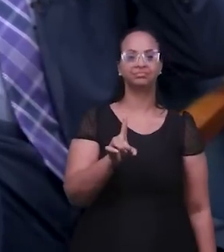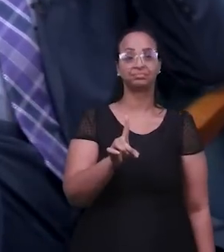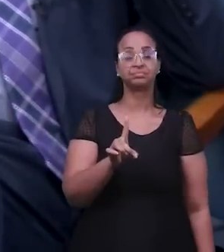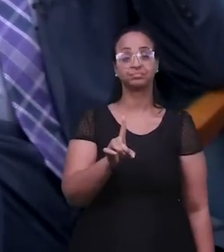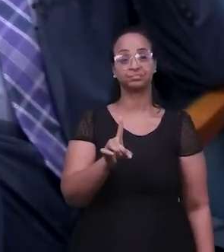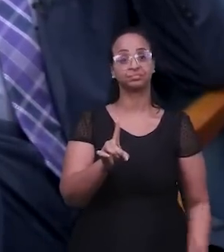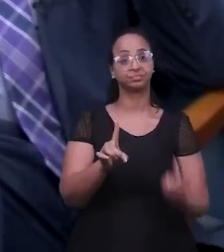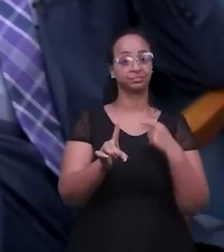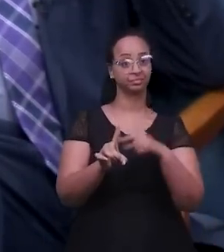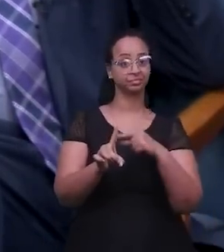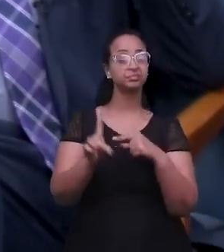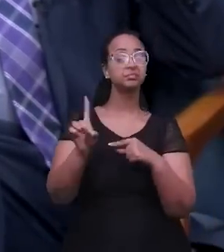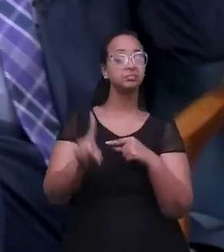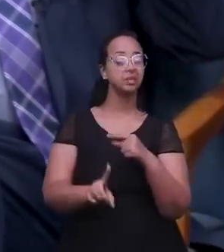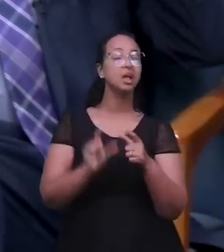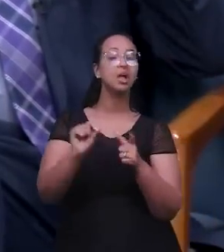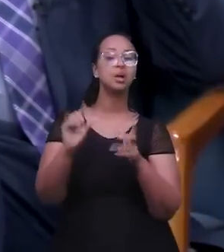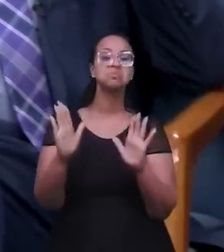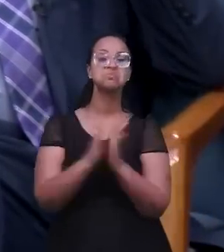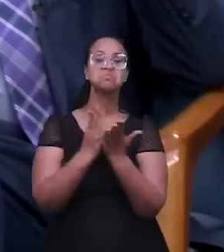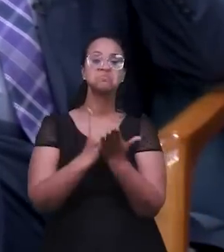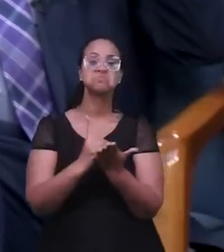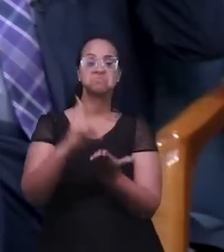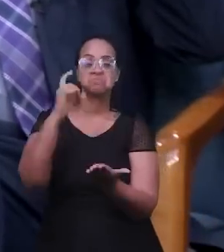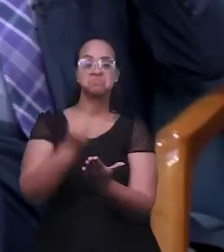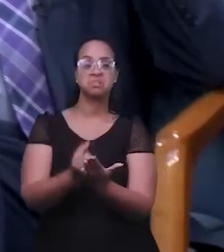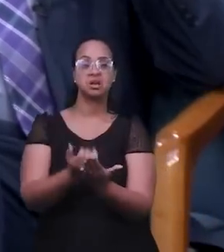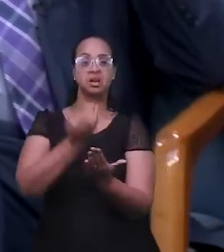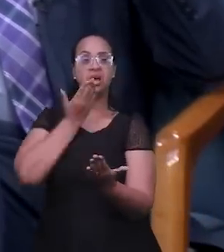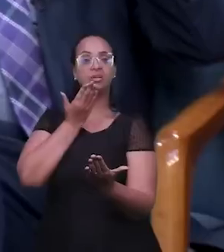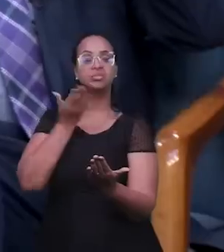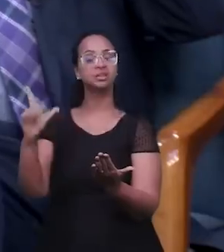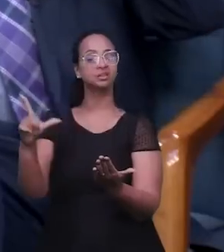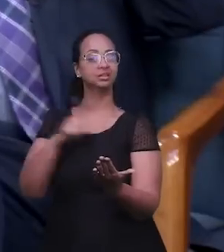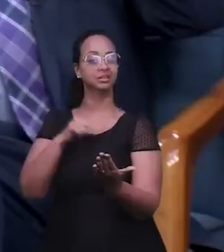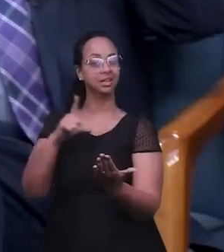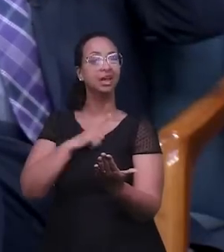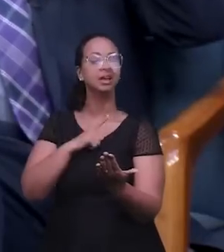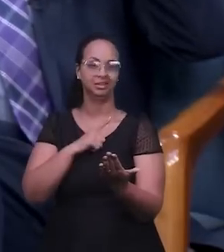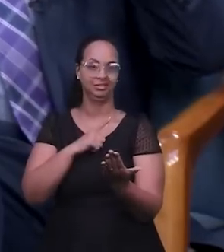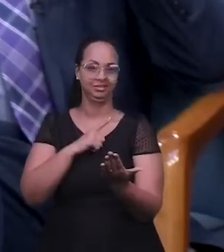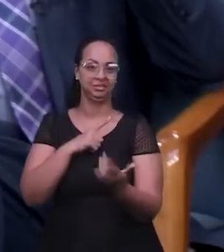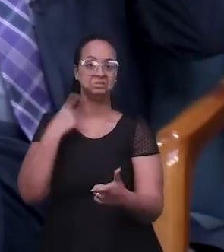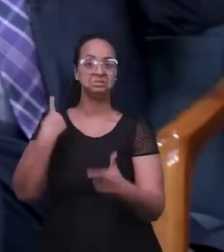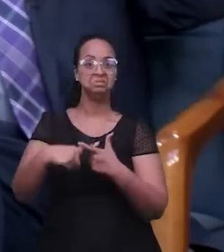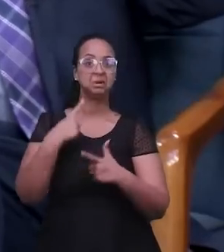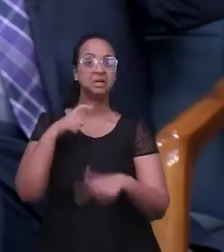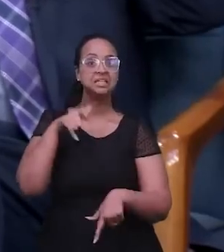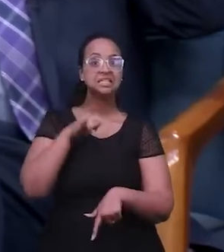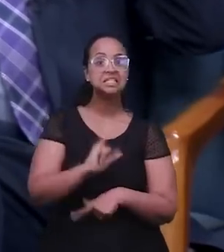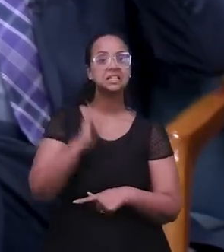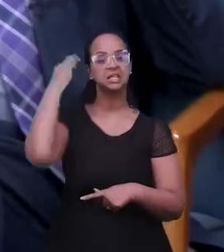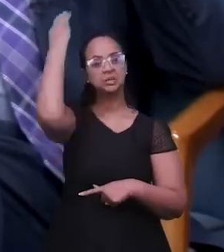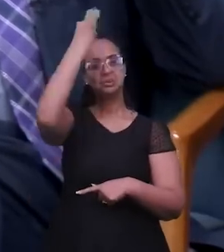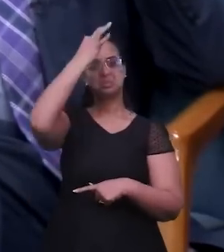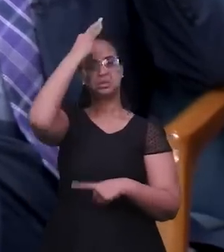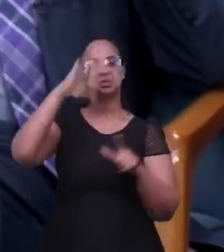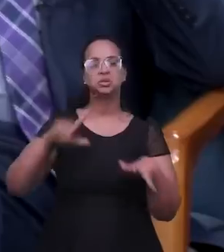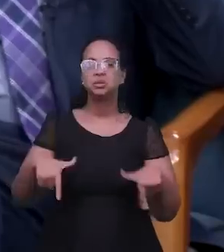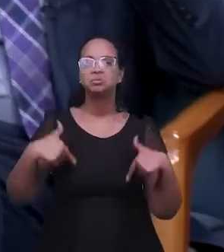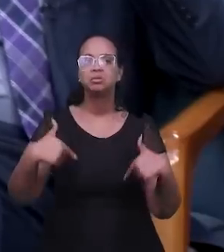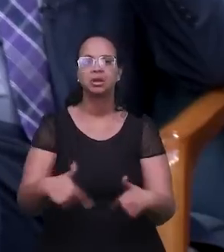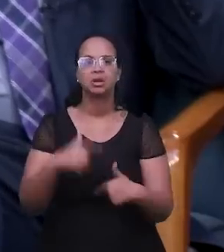o pão vivo? Ele é o pão vivo, ele é a palavra, mas ele só é pão vivo, essa palavra só é pão vivo